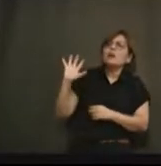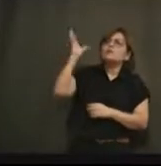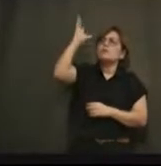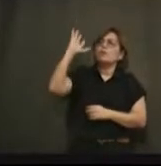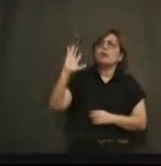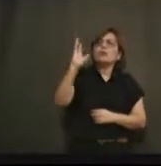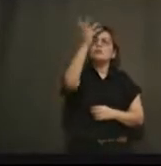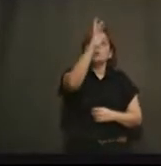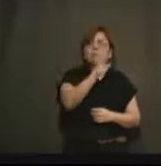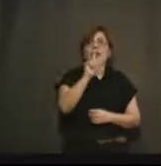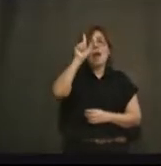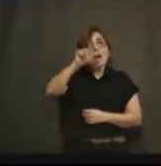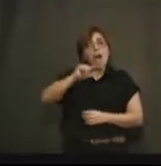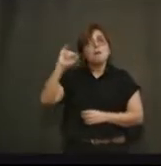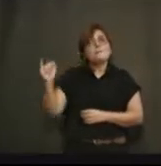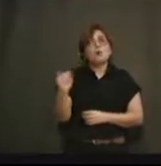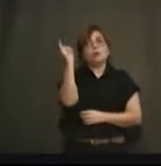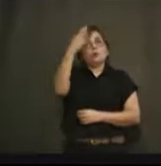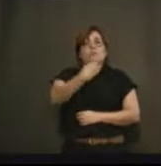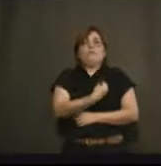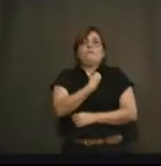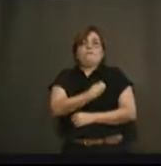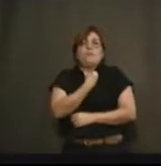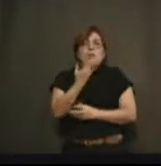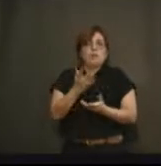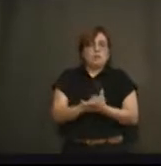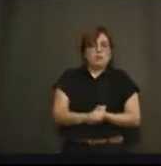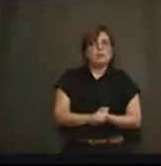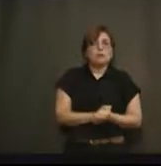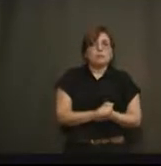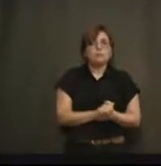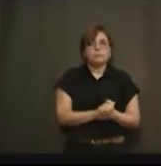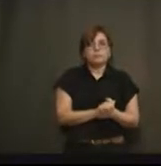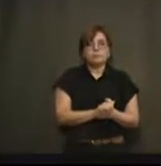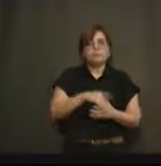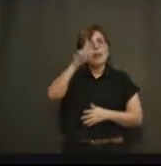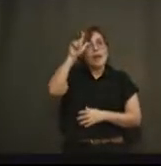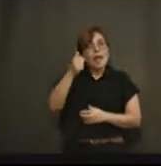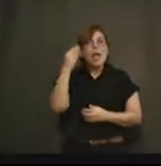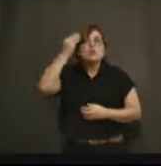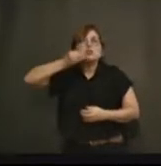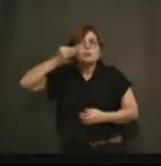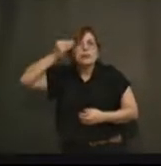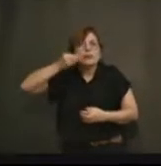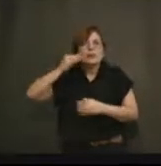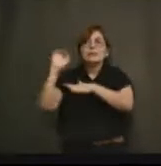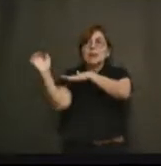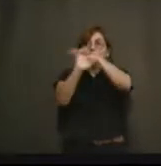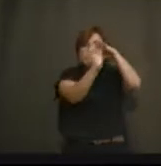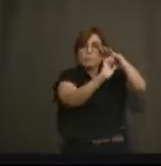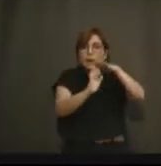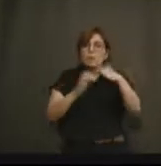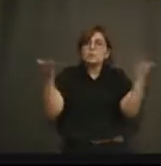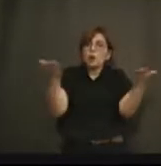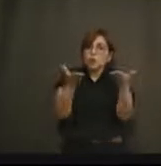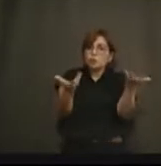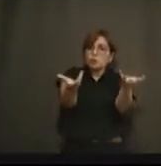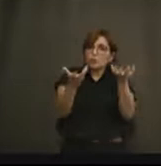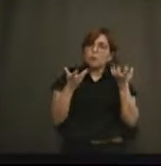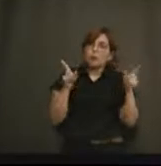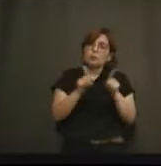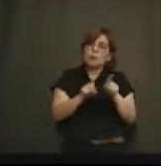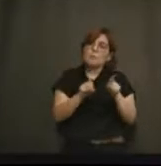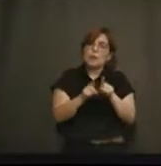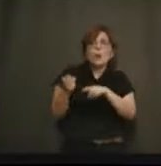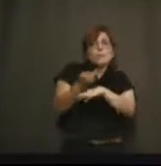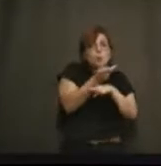para a vida e é o tipo de expertise que as empresas estão buscando. E as empresas, acreditem, estão